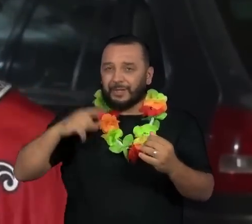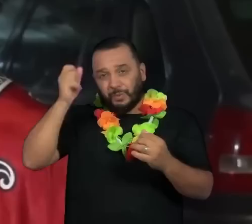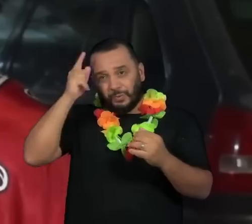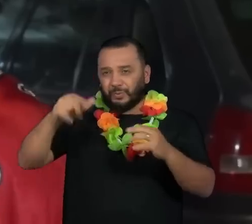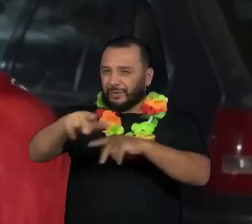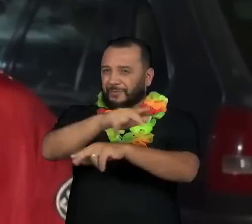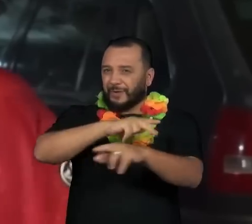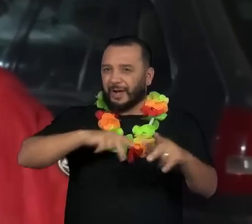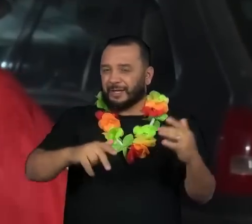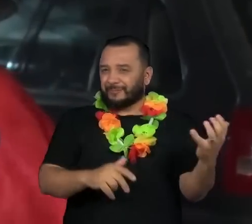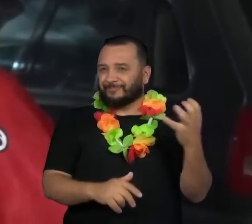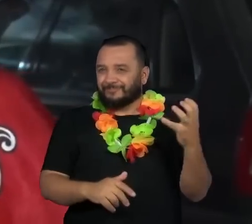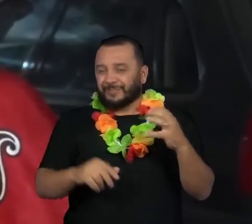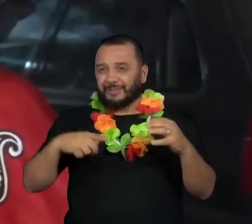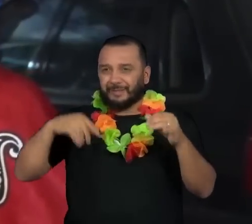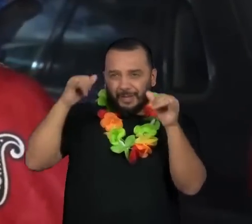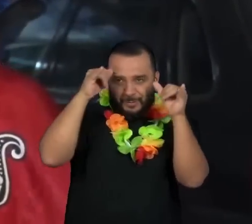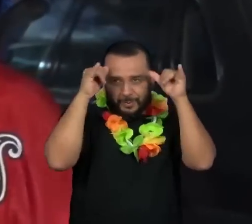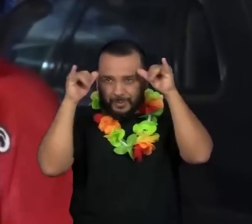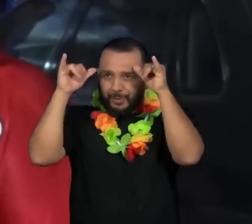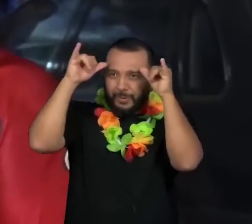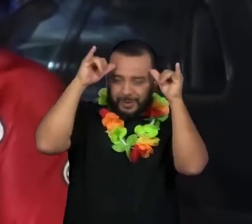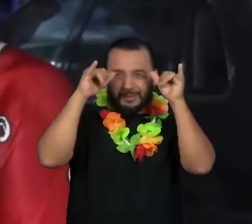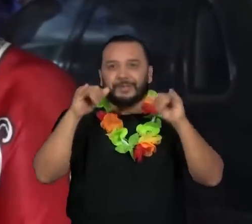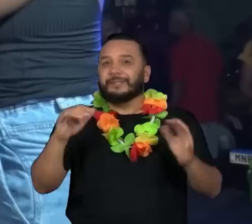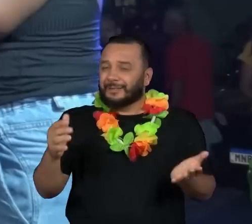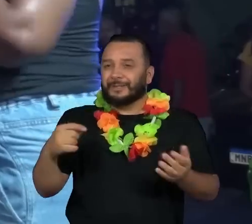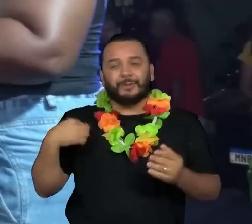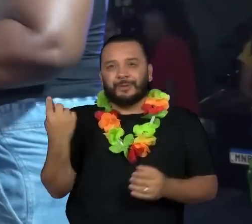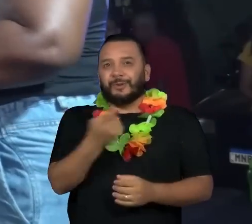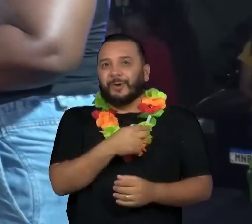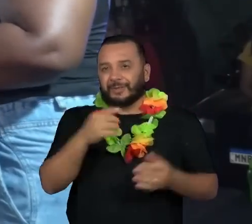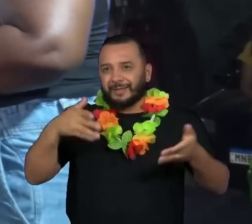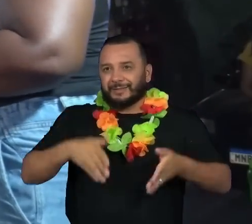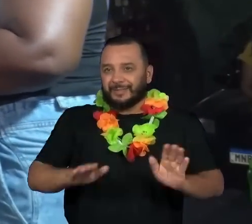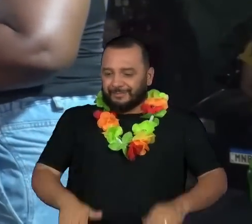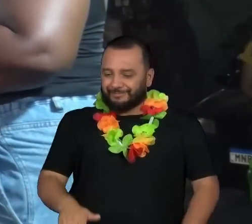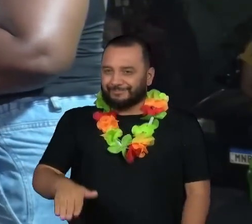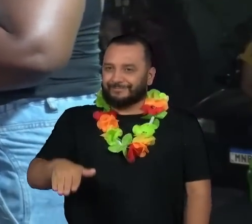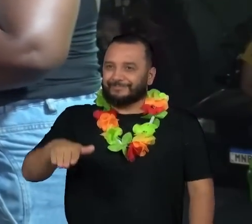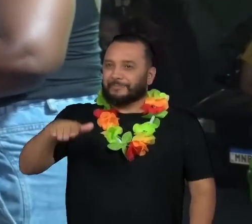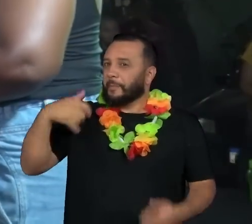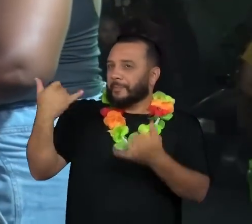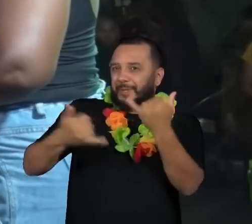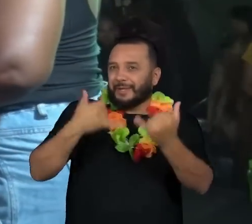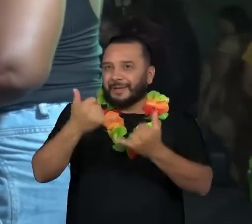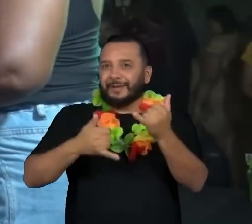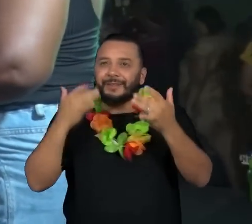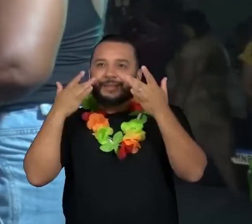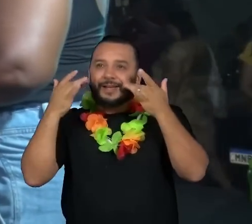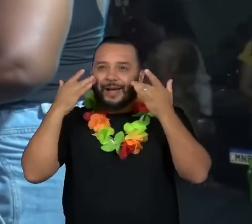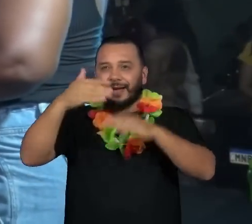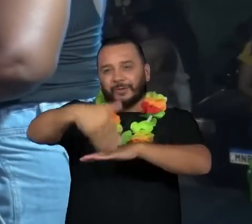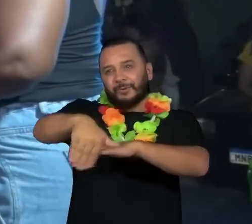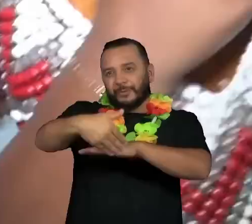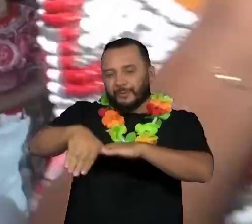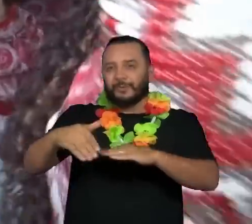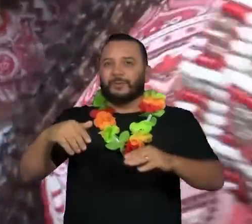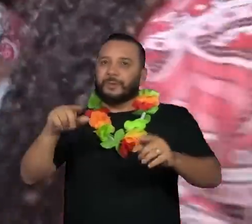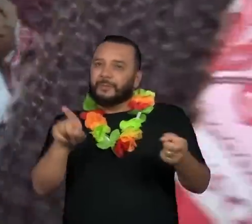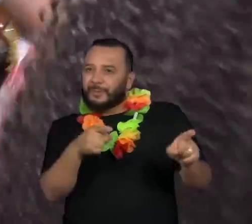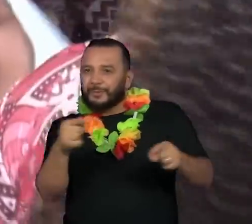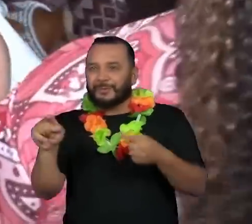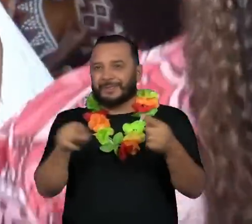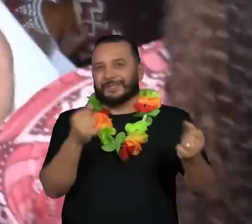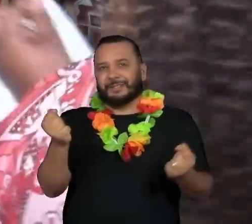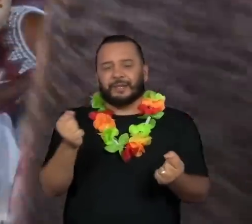comunidade do Boi Misterioso, do Antônio Pereira. Então assim, a gente nasceu e cresceu dentro dessa brincadeira, na real, fazendo teatro de rua, trabalhando com música.